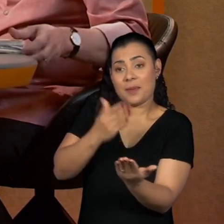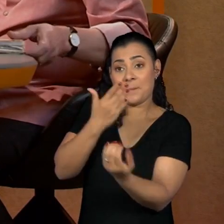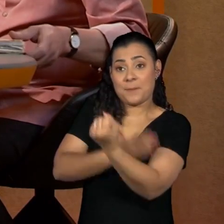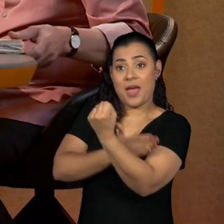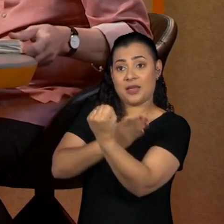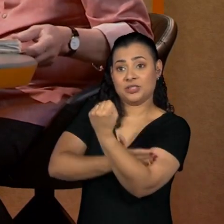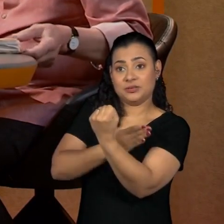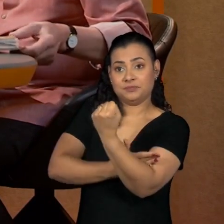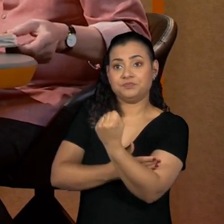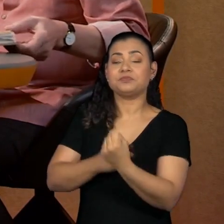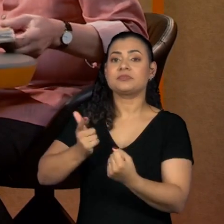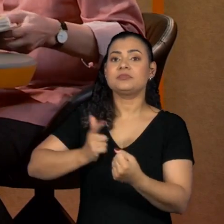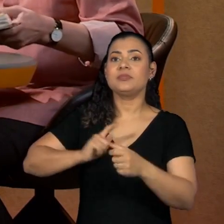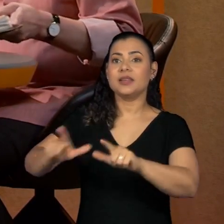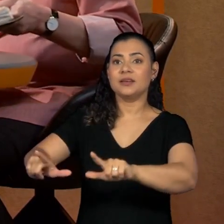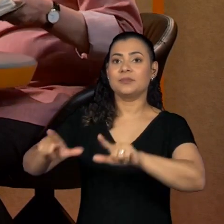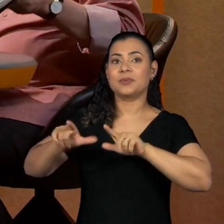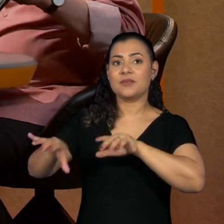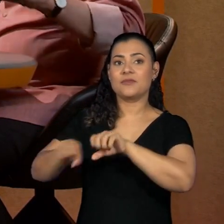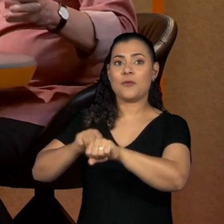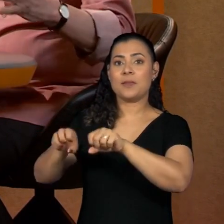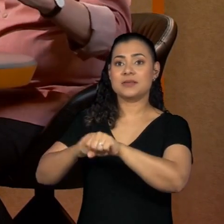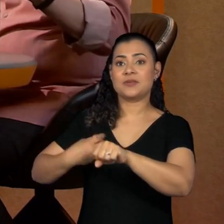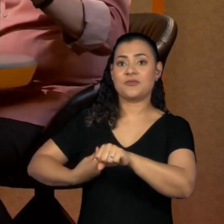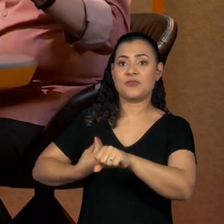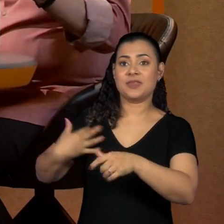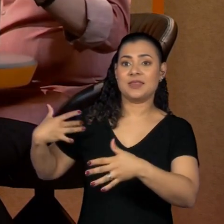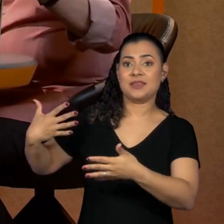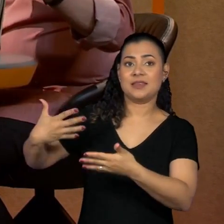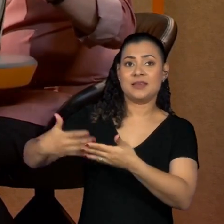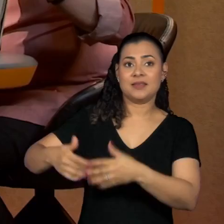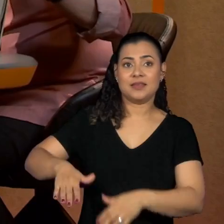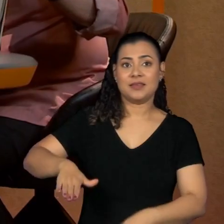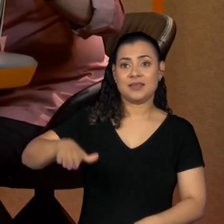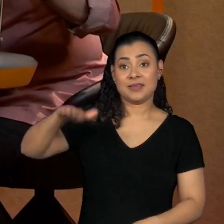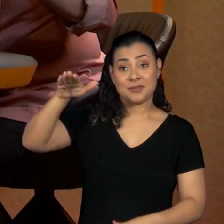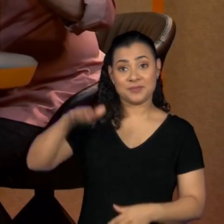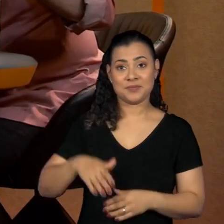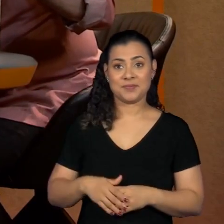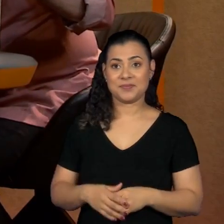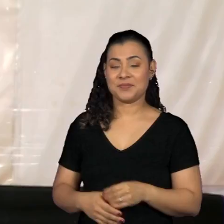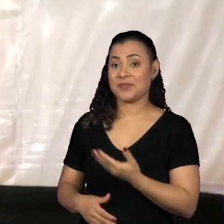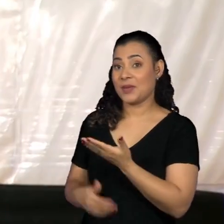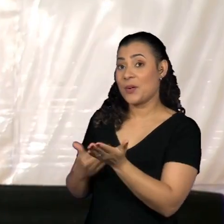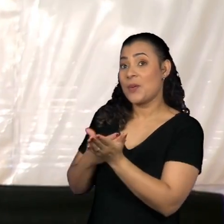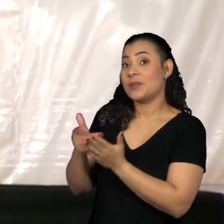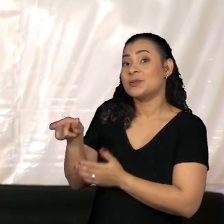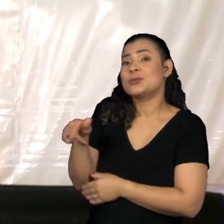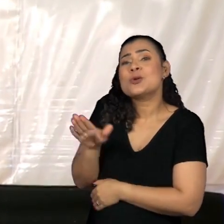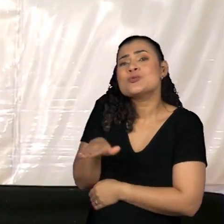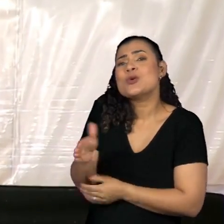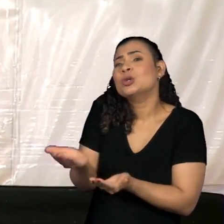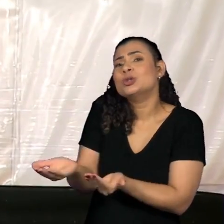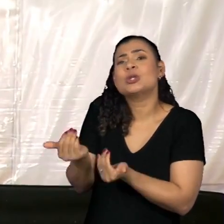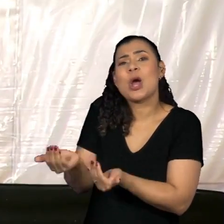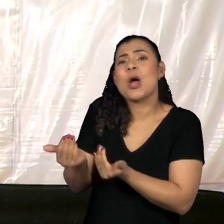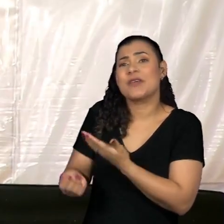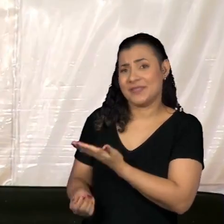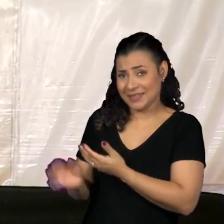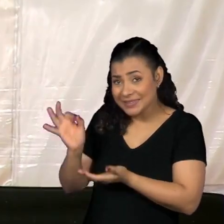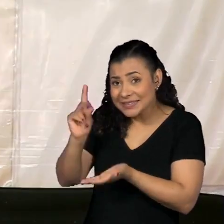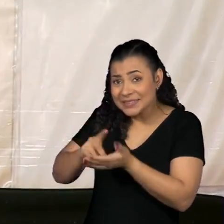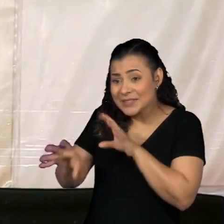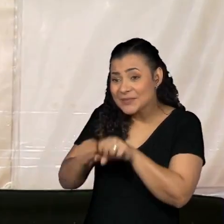com os seus diplomas da vida toda. E começa com esse, você bem mocinha,